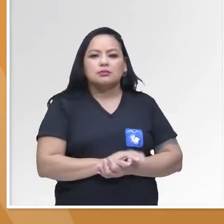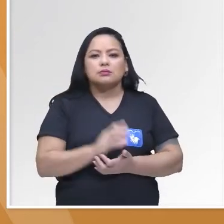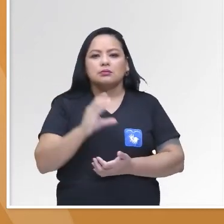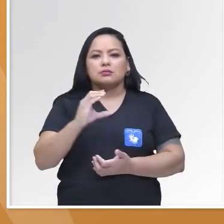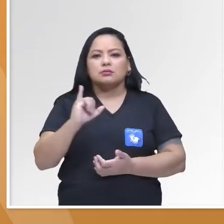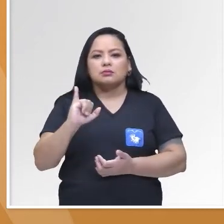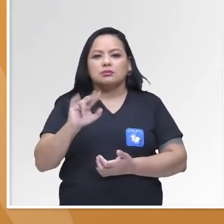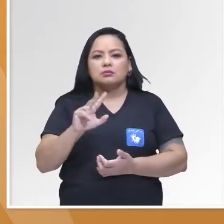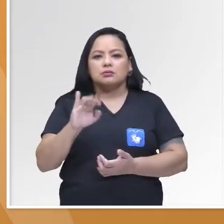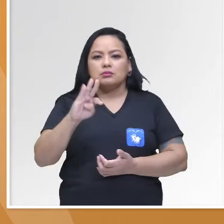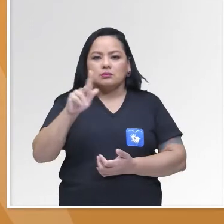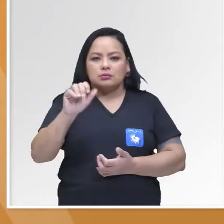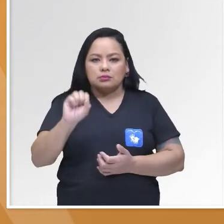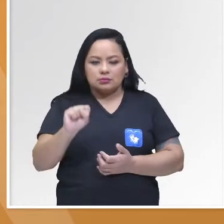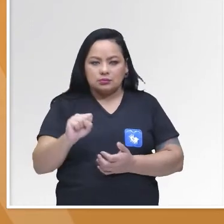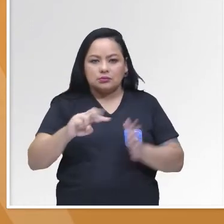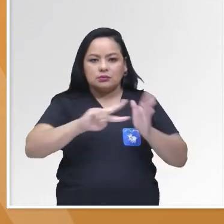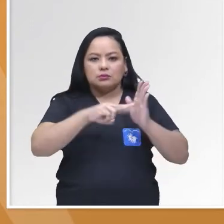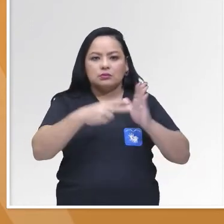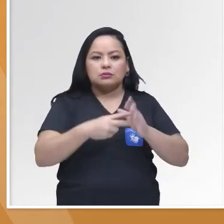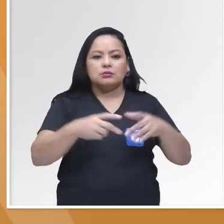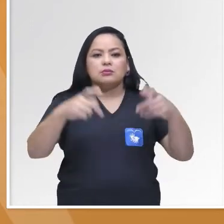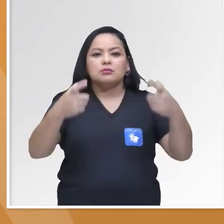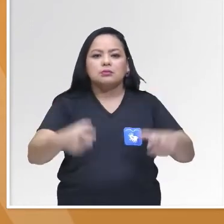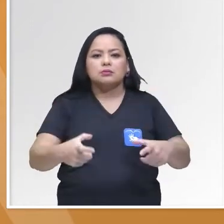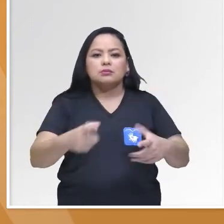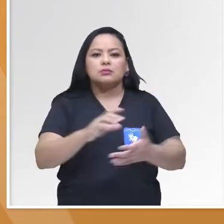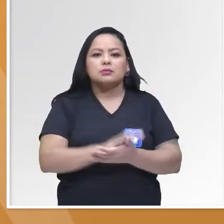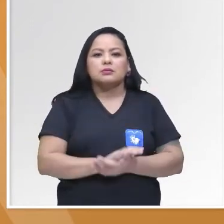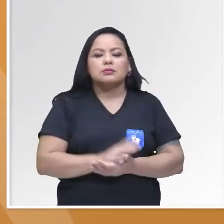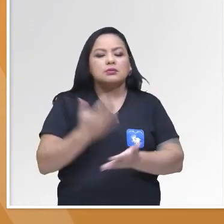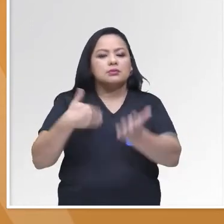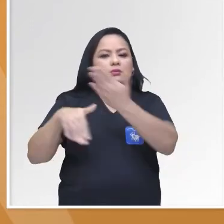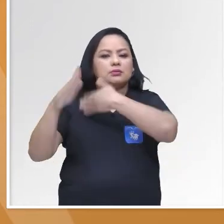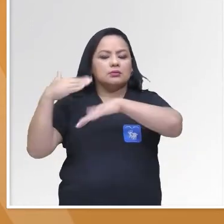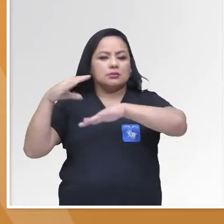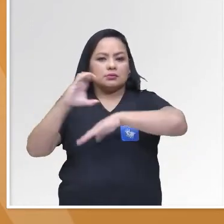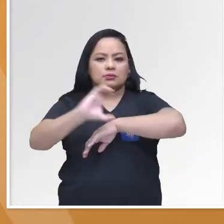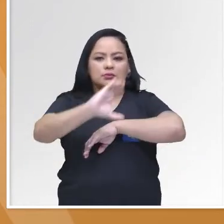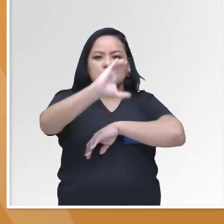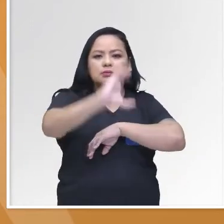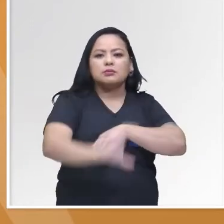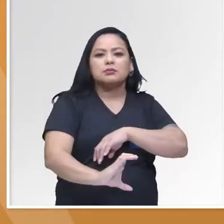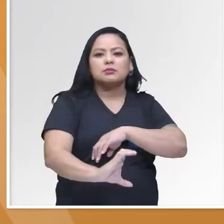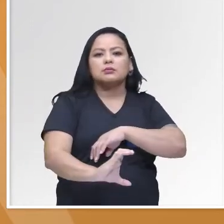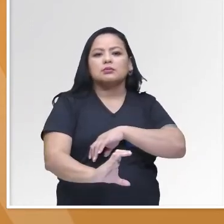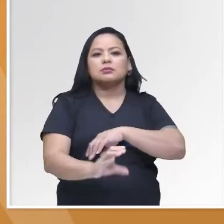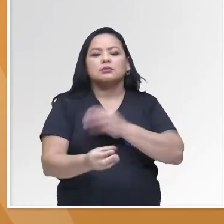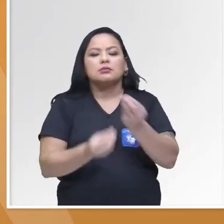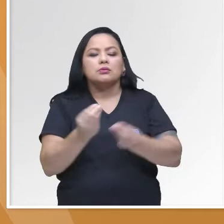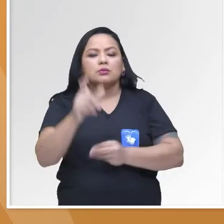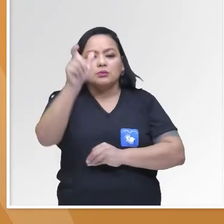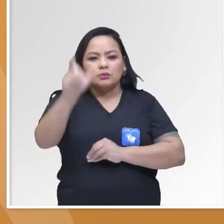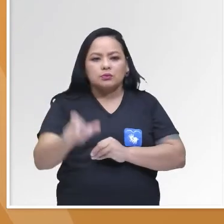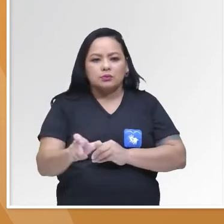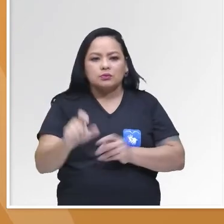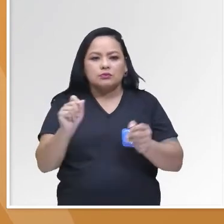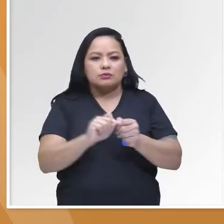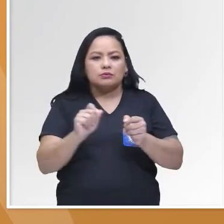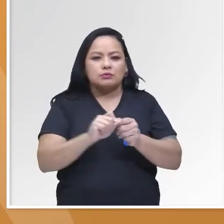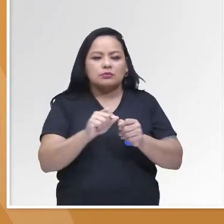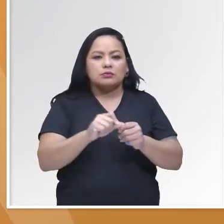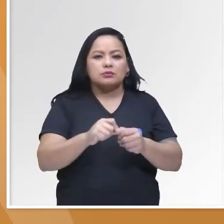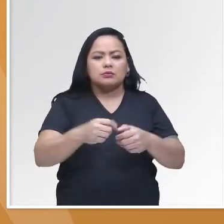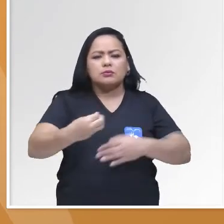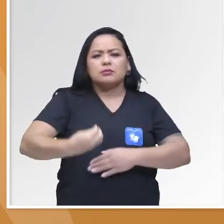civitas, que quer dizer cidade. Antigamente, cidadão era aquele que fazia parte